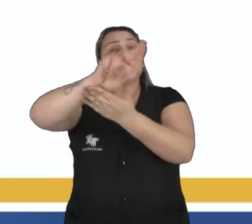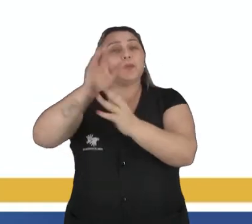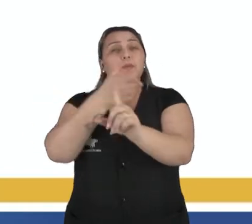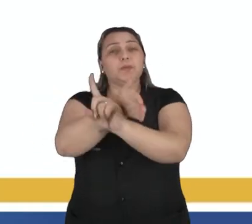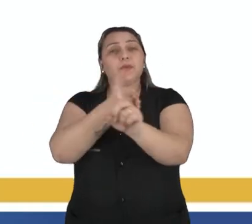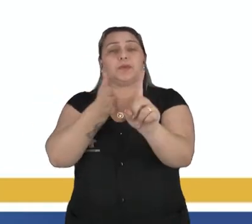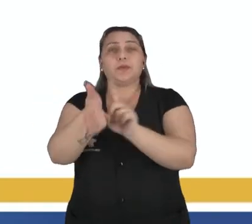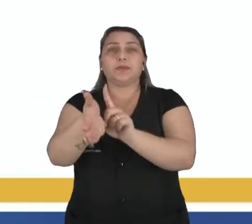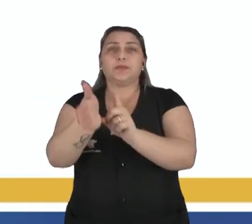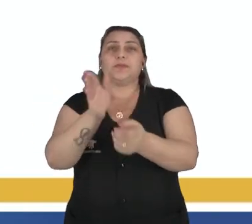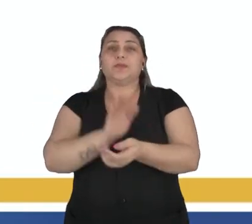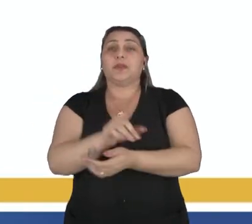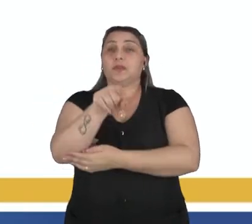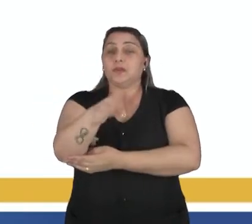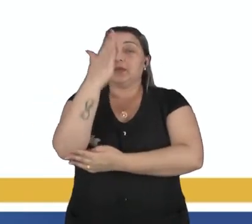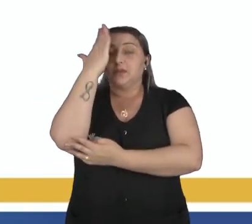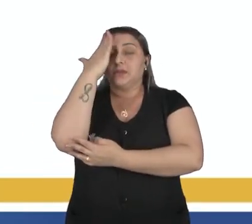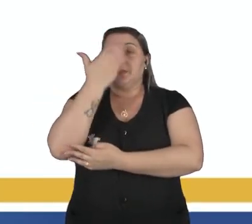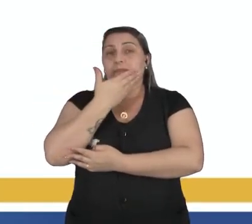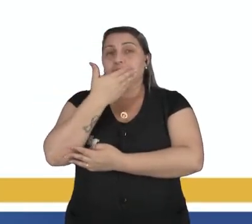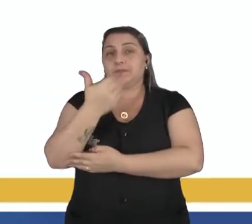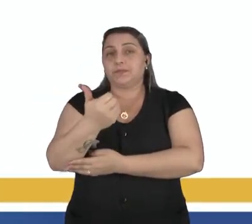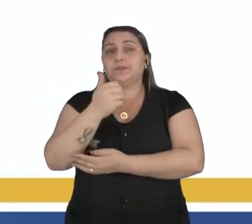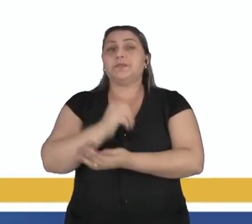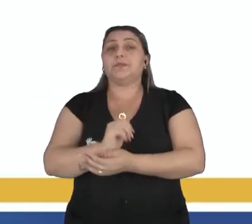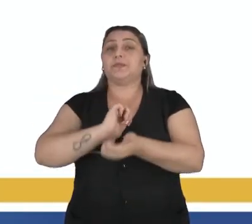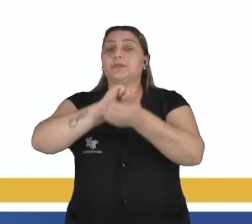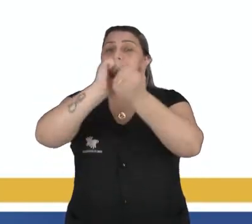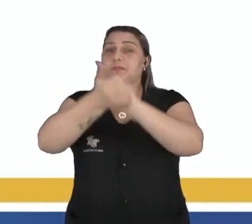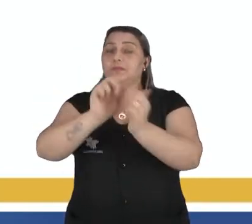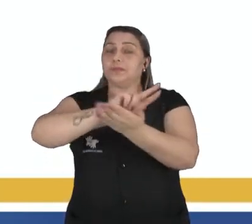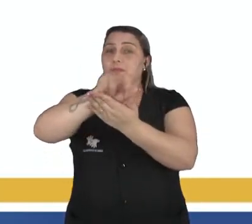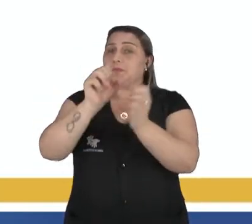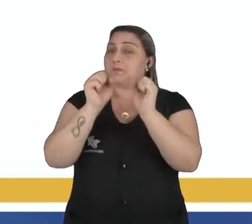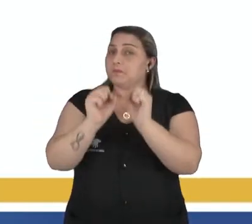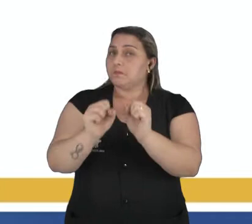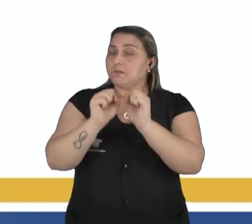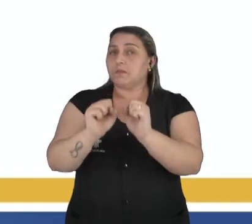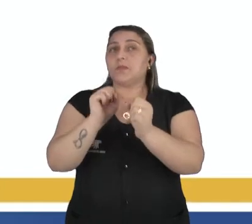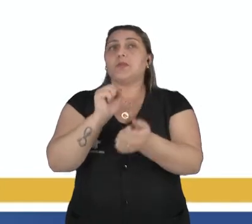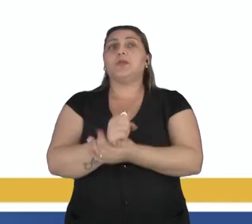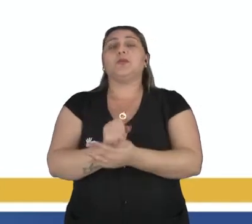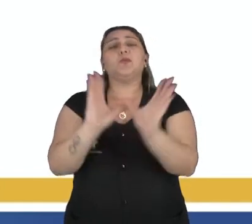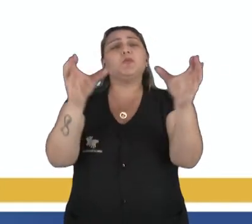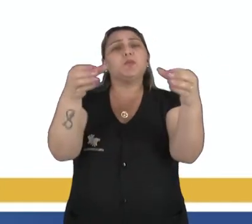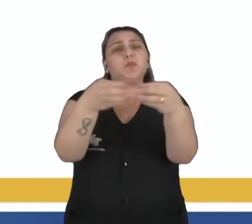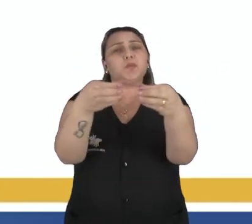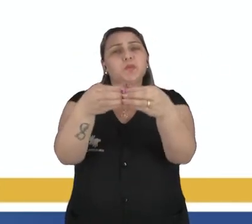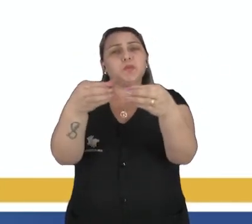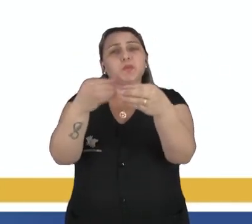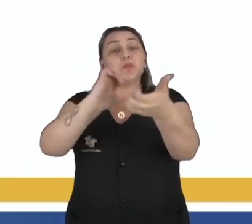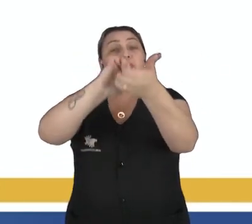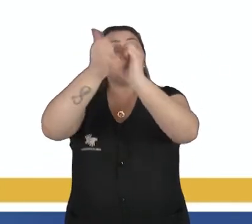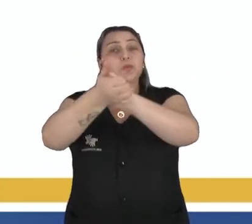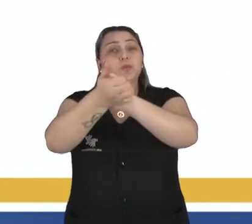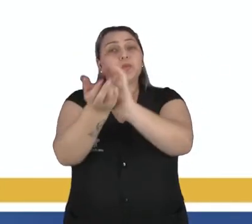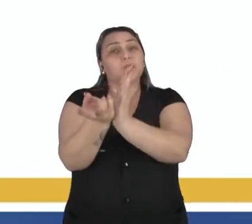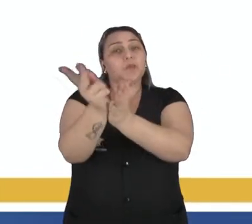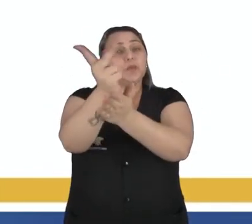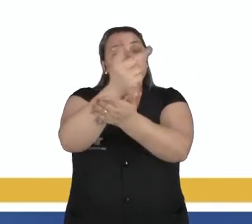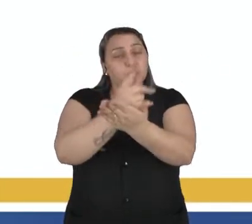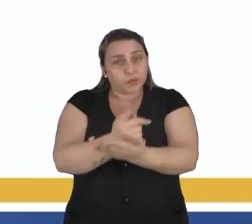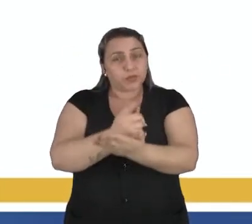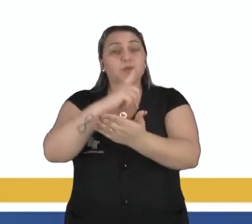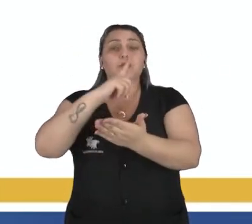diversas modalidades. Para você entender melhor, o atletismo ele pode ser considerado um conjunto de esportes, em